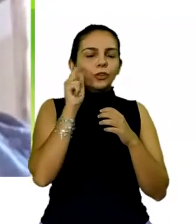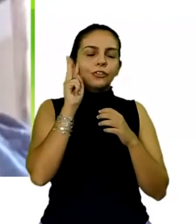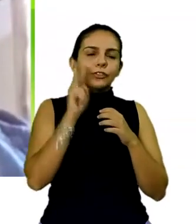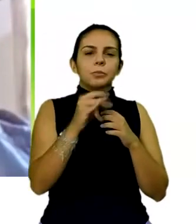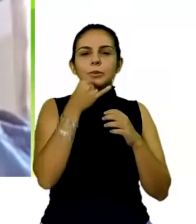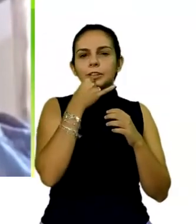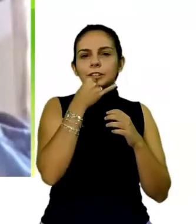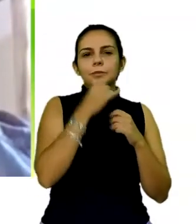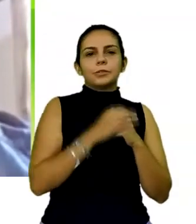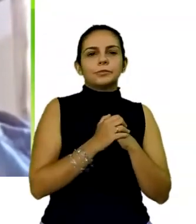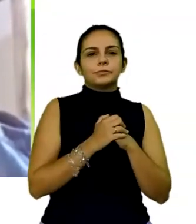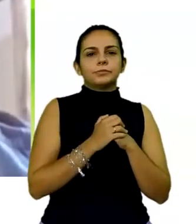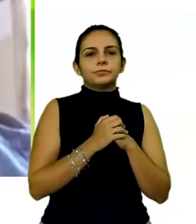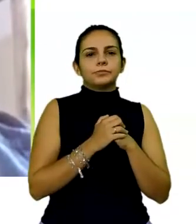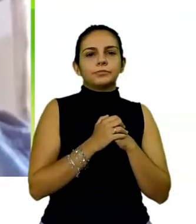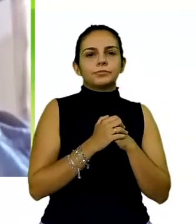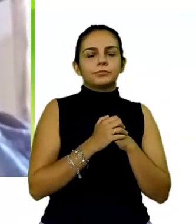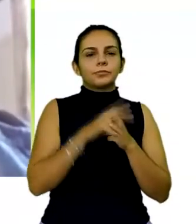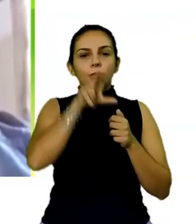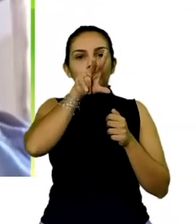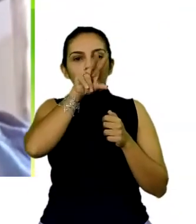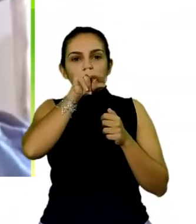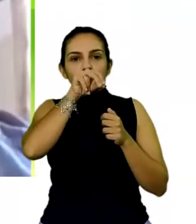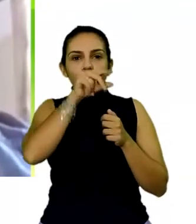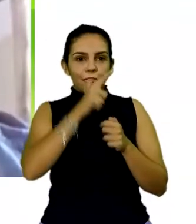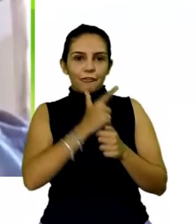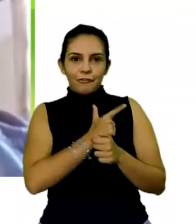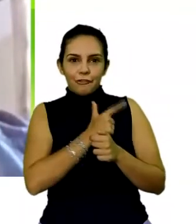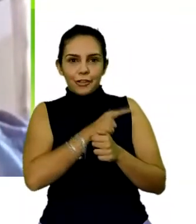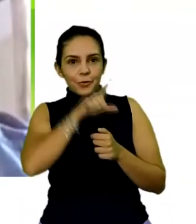por exemplo, eu ouvi o Patinho Feio,